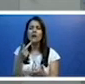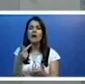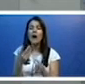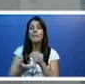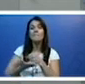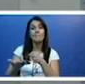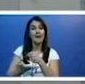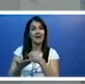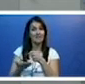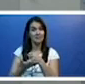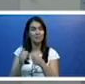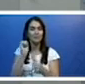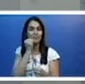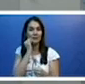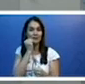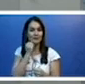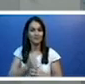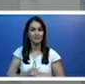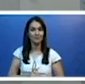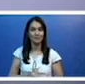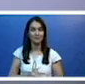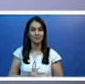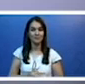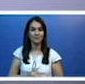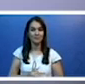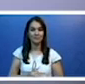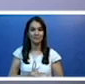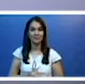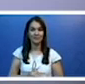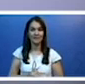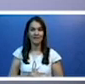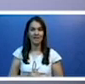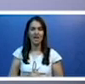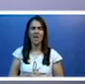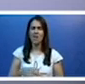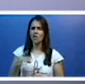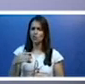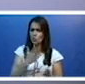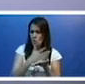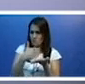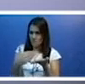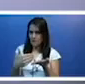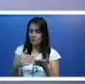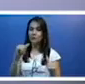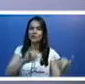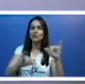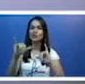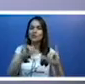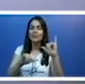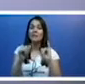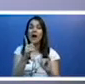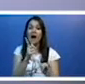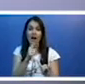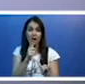bases de arrênios. No início do estudo de química, algumas soluções aquosas eram chamadas